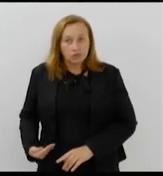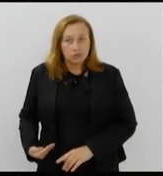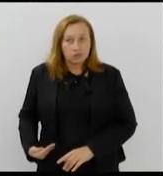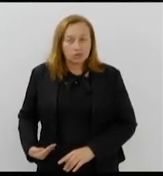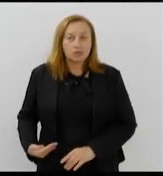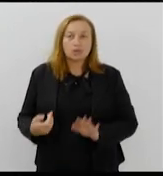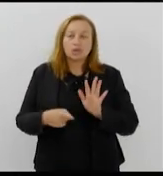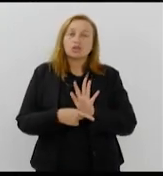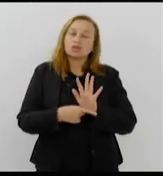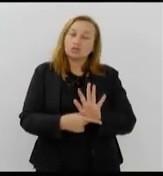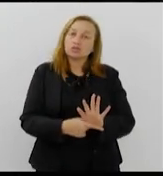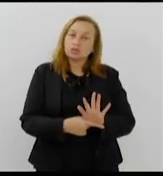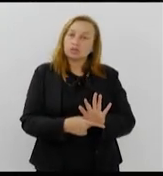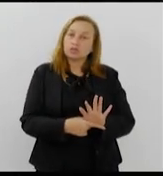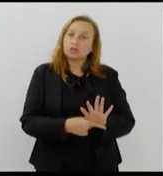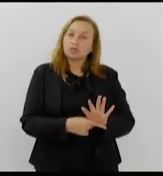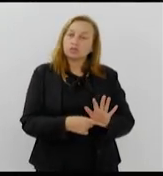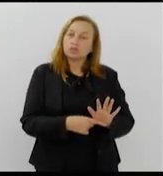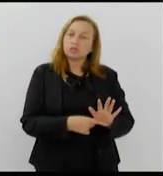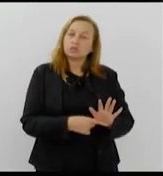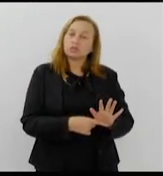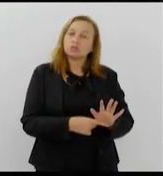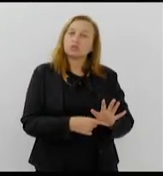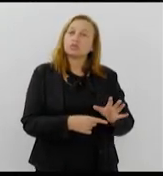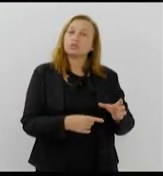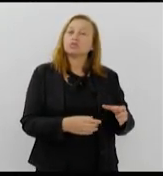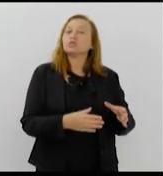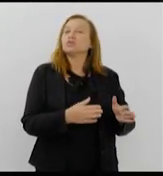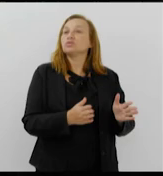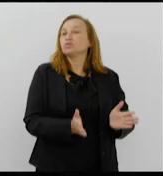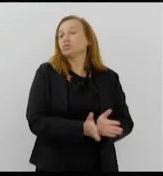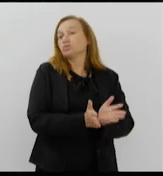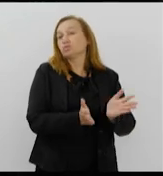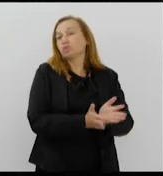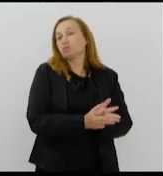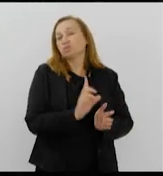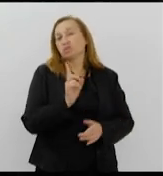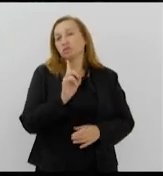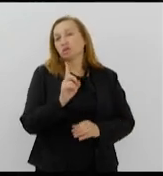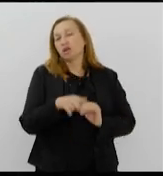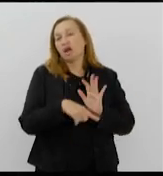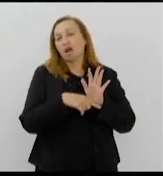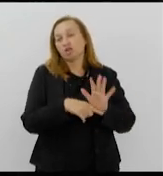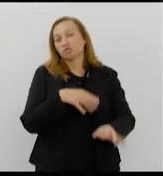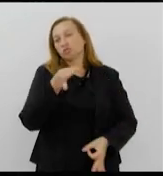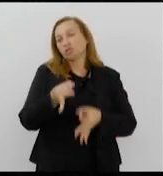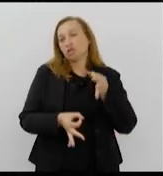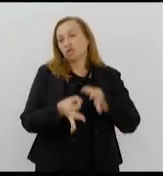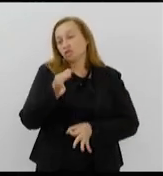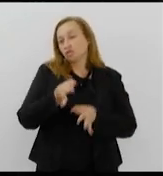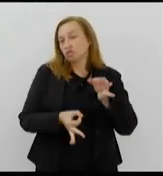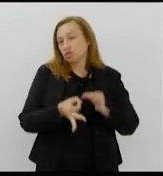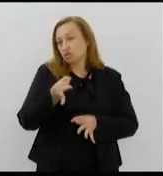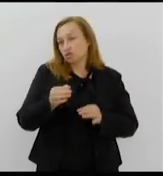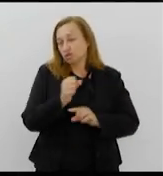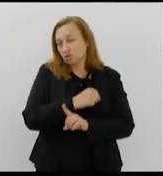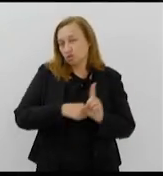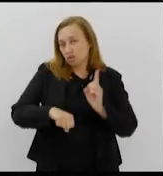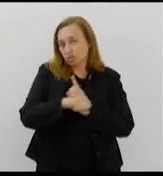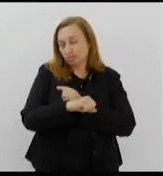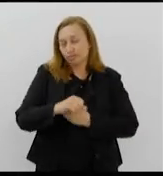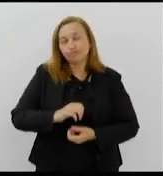dos menos favorecidos, você não estará buscando a justiça social.